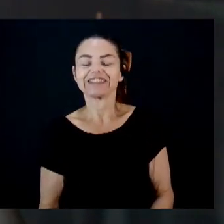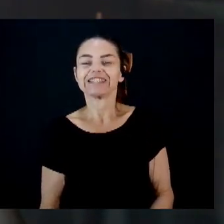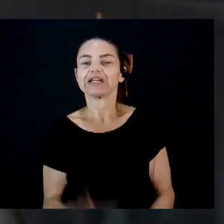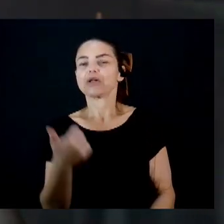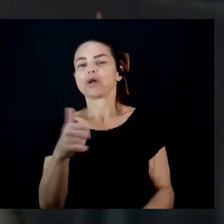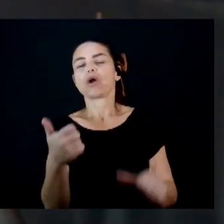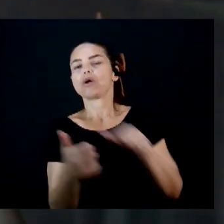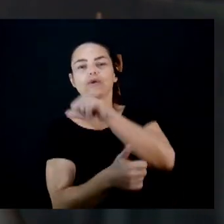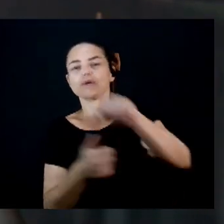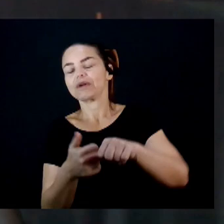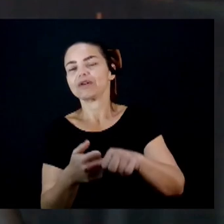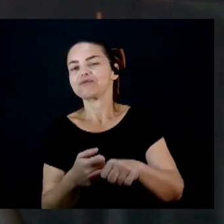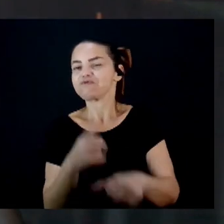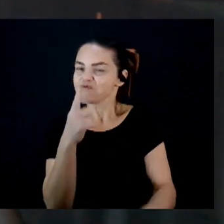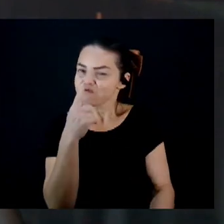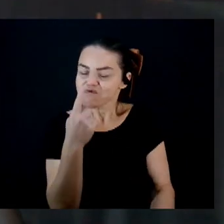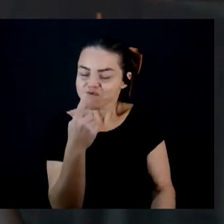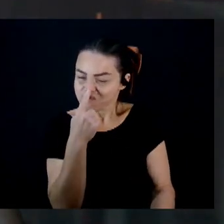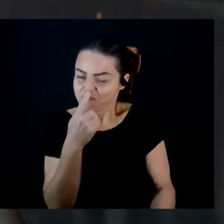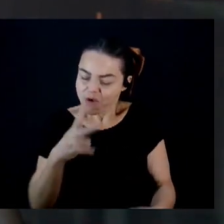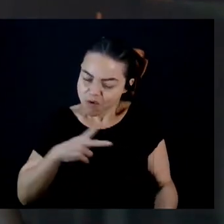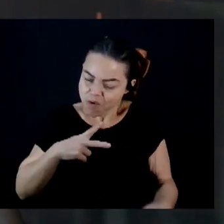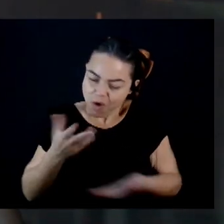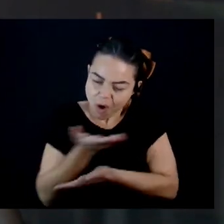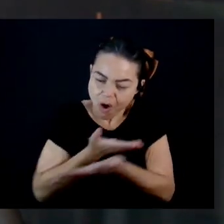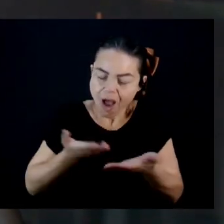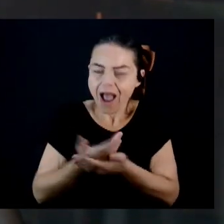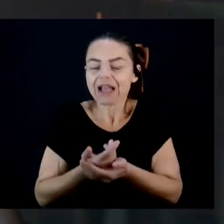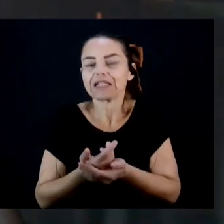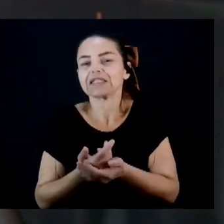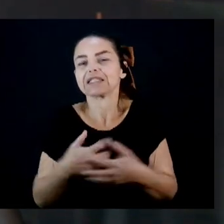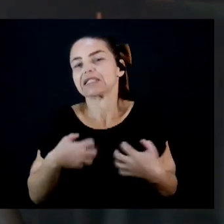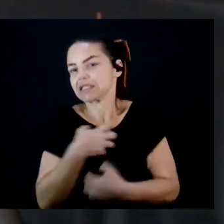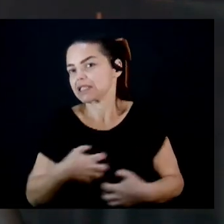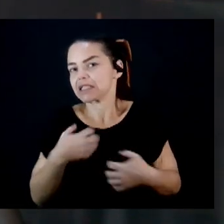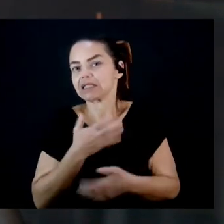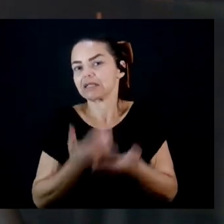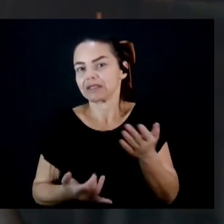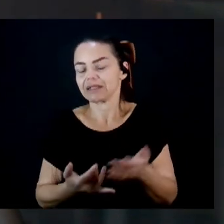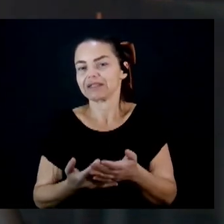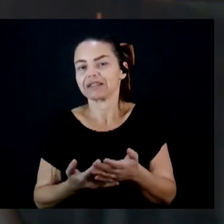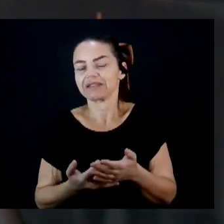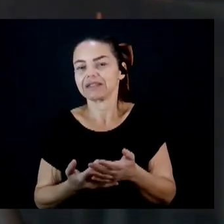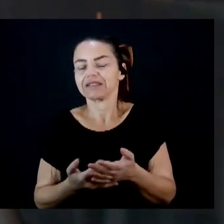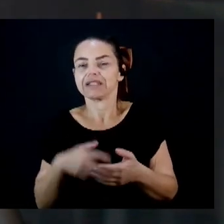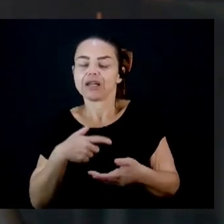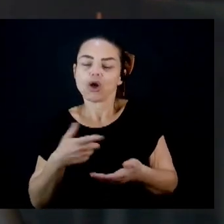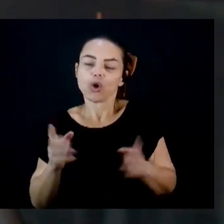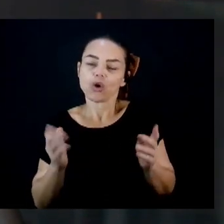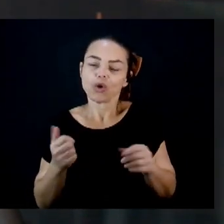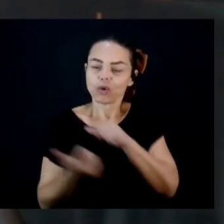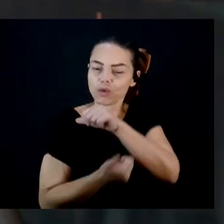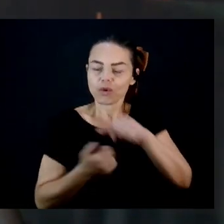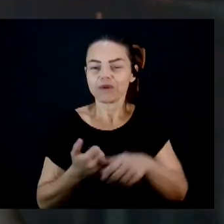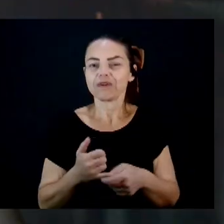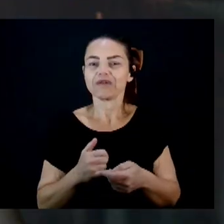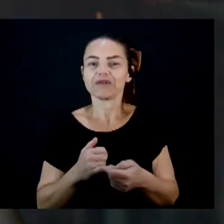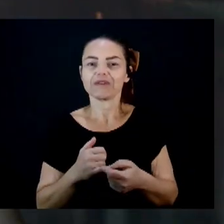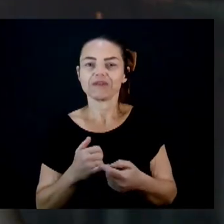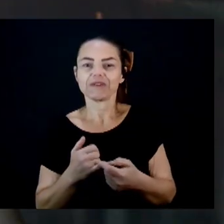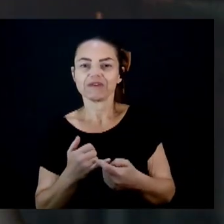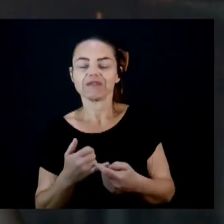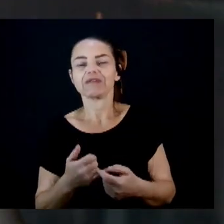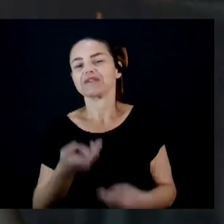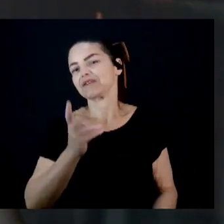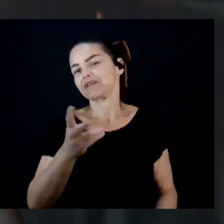troca, essa intimidade, sem o desconforto de perder um pedacinho da gente. De perder mas comigo sempre foi assim, mas eu